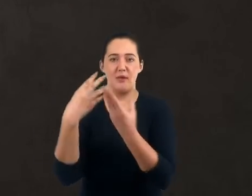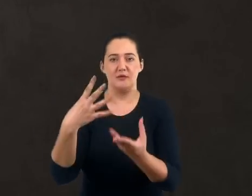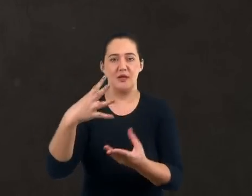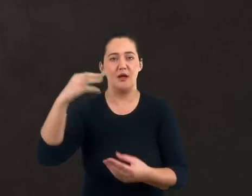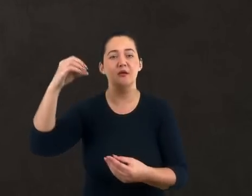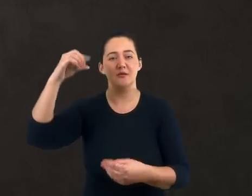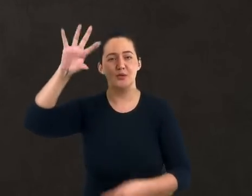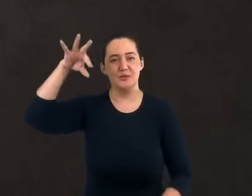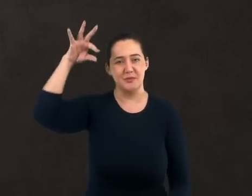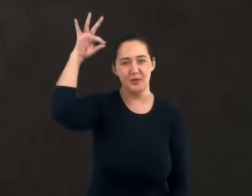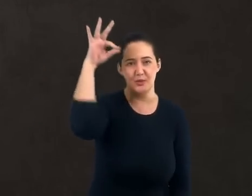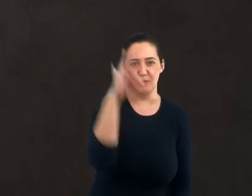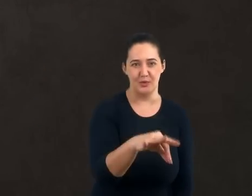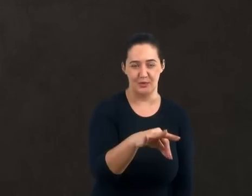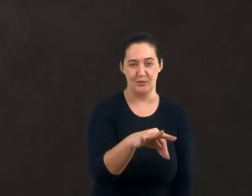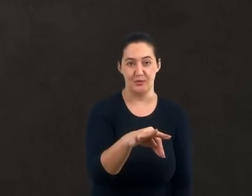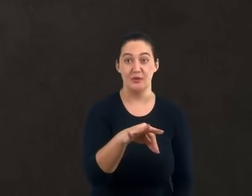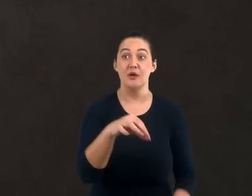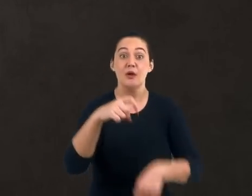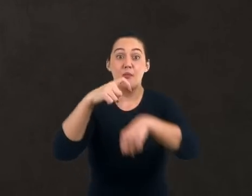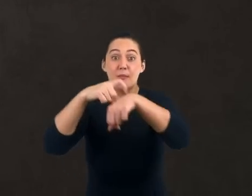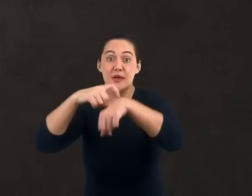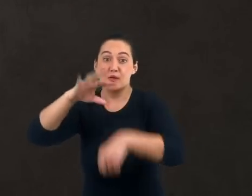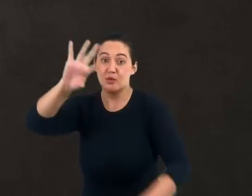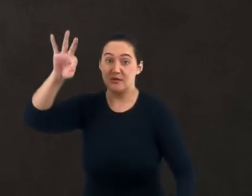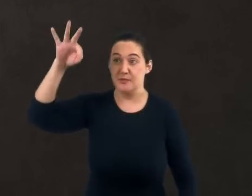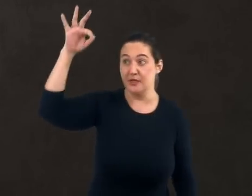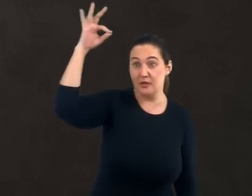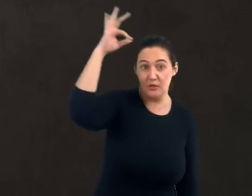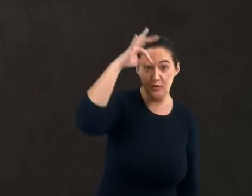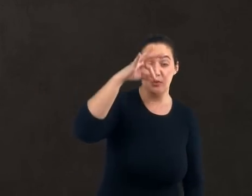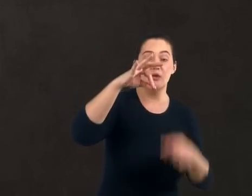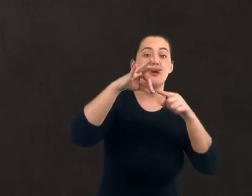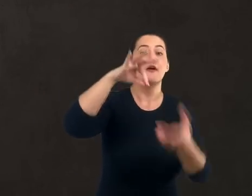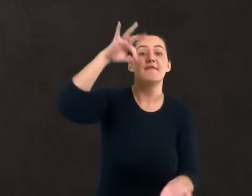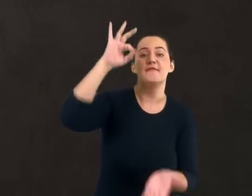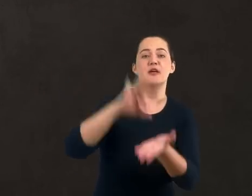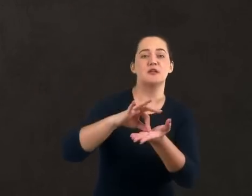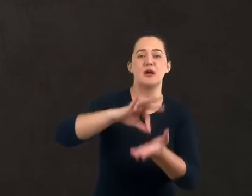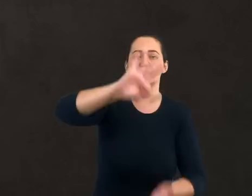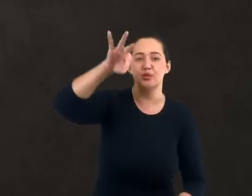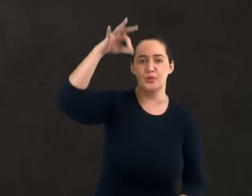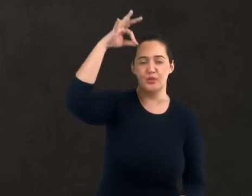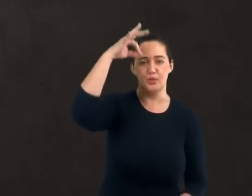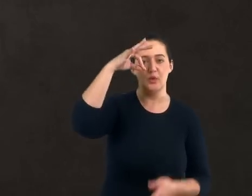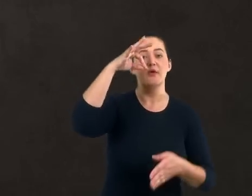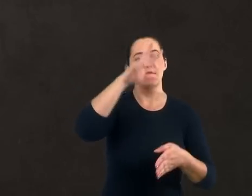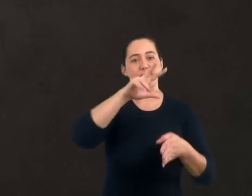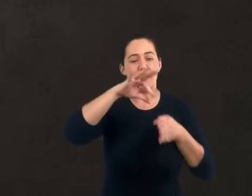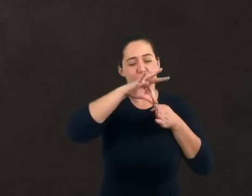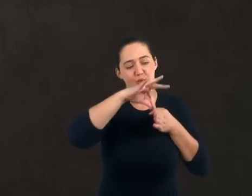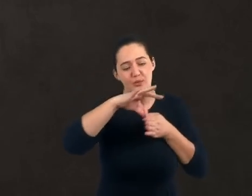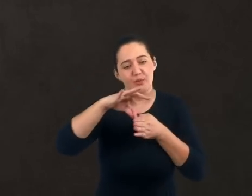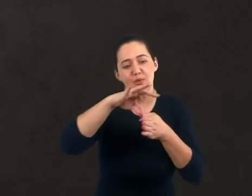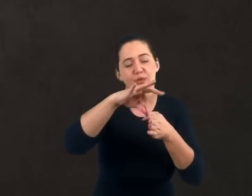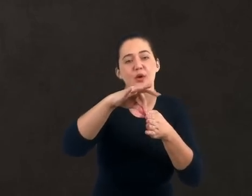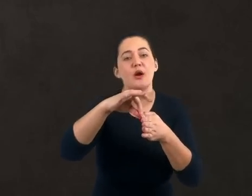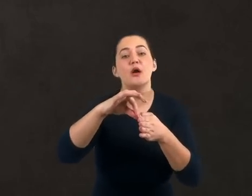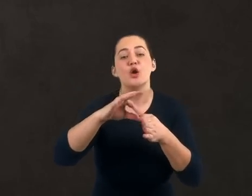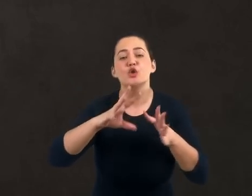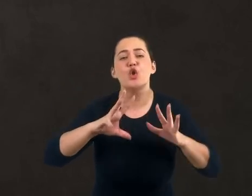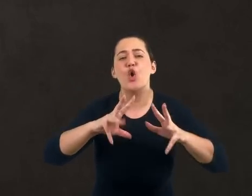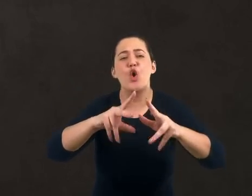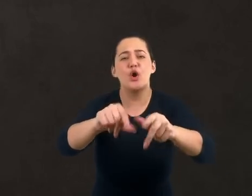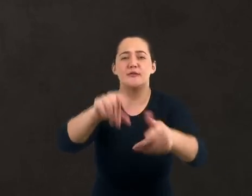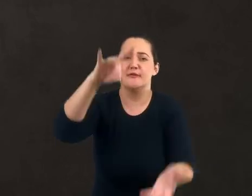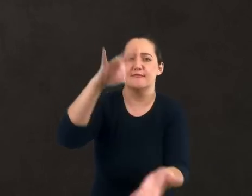verso 7. E quando ele, o Espírito da verdade, vier, ele os guiará em toda a